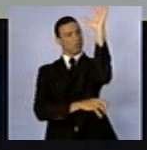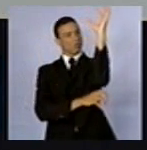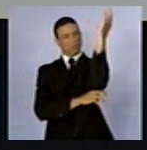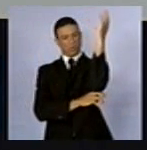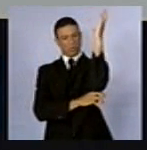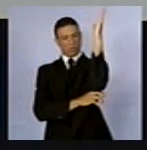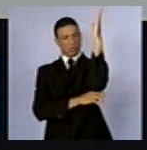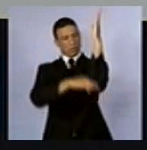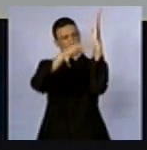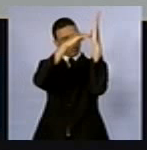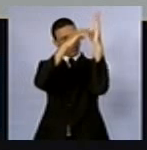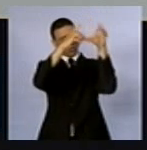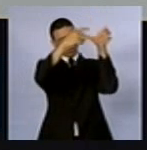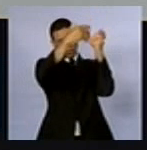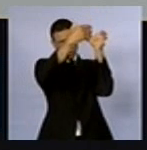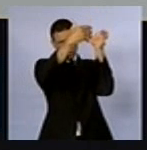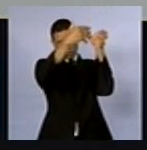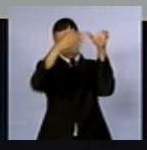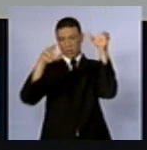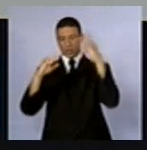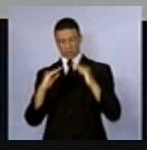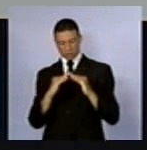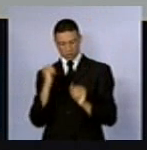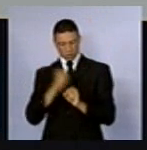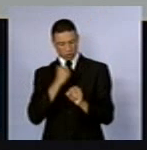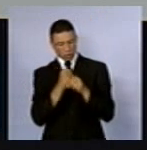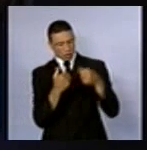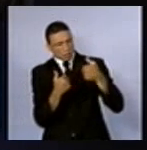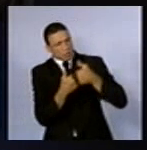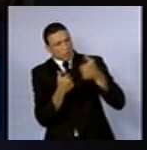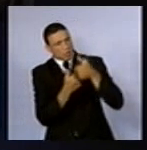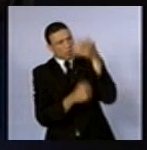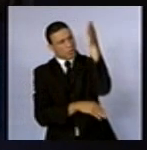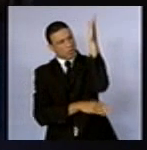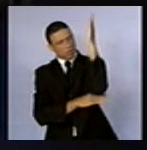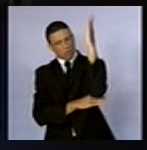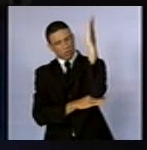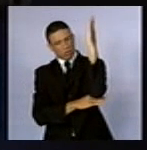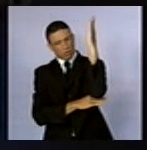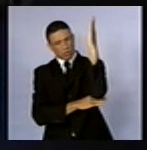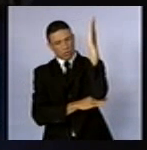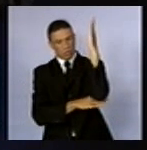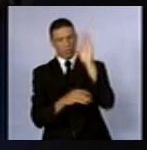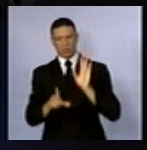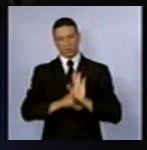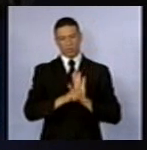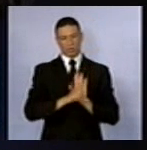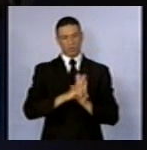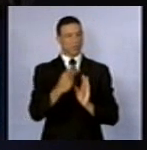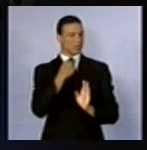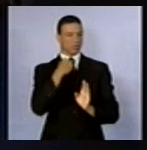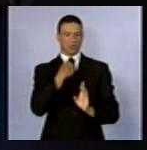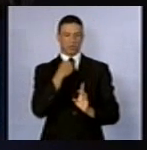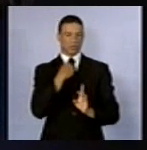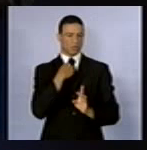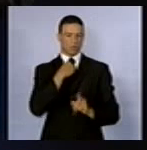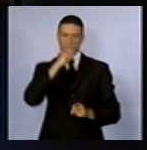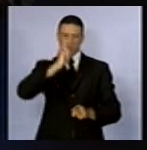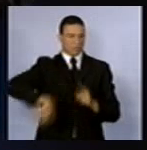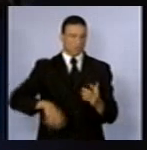linha com esse padrão de de proteção debaixo de uma linha não é permitido pela lei construir casa